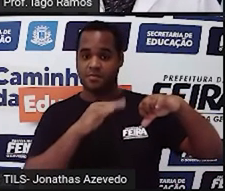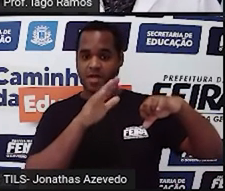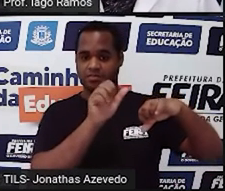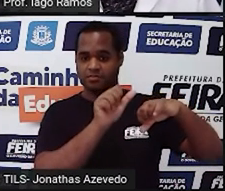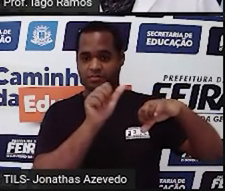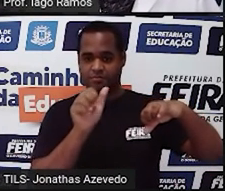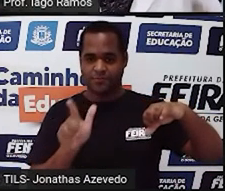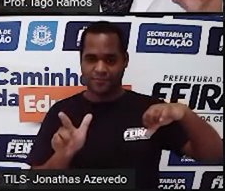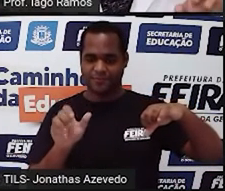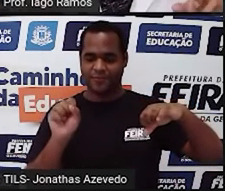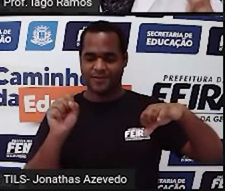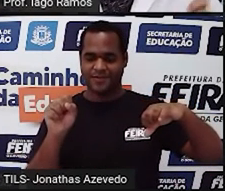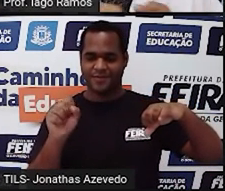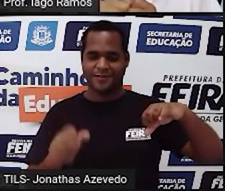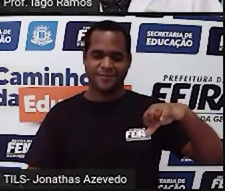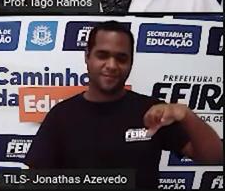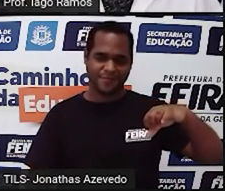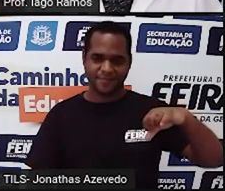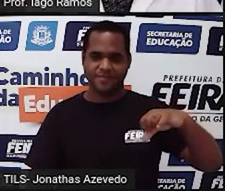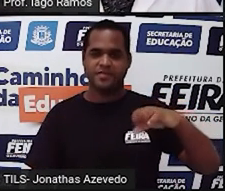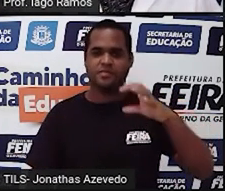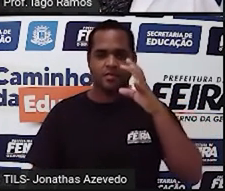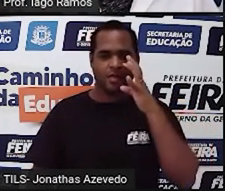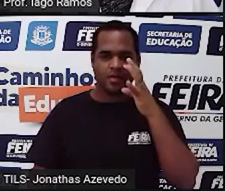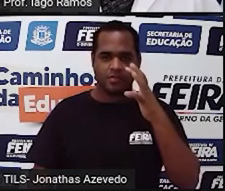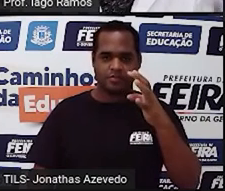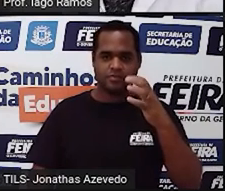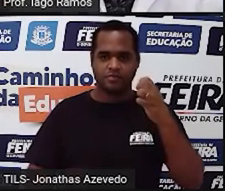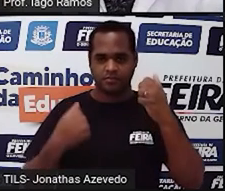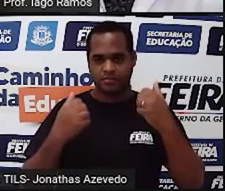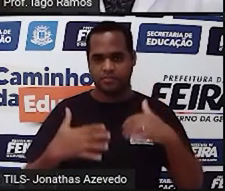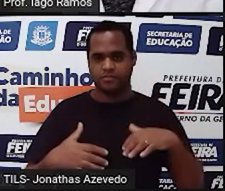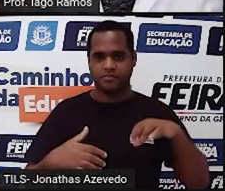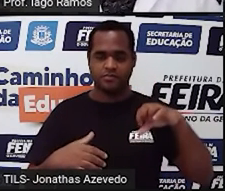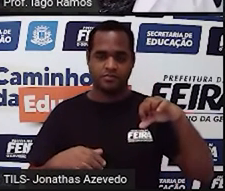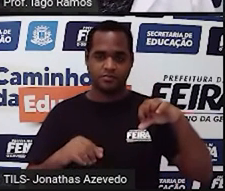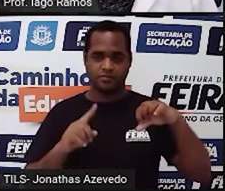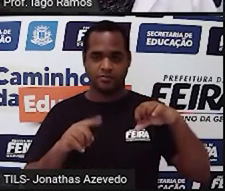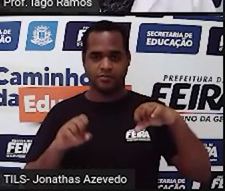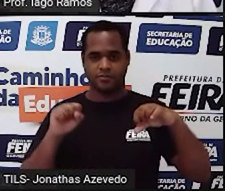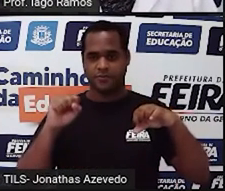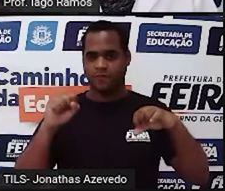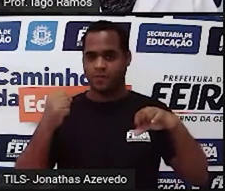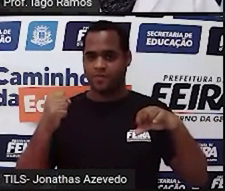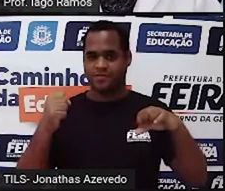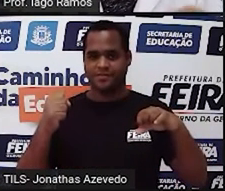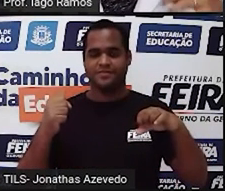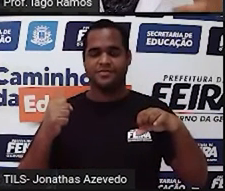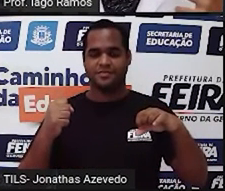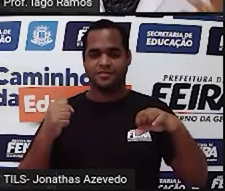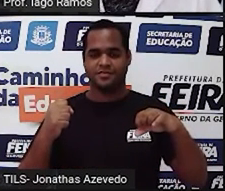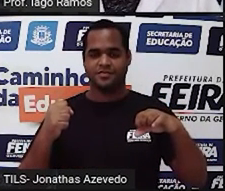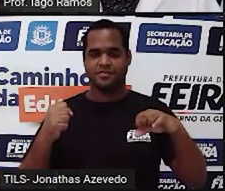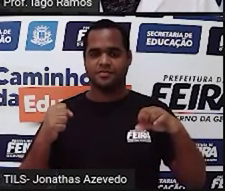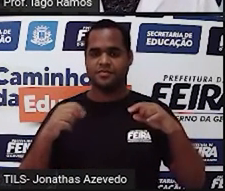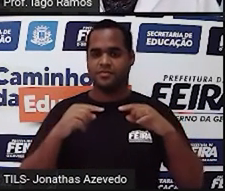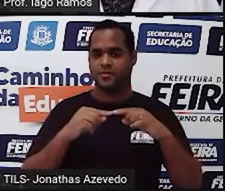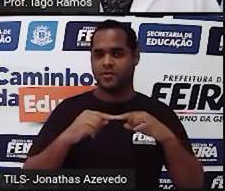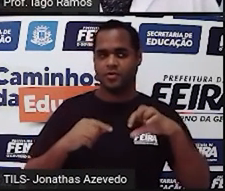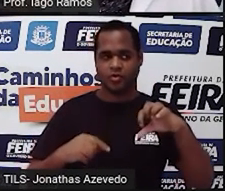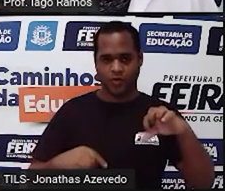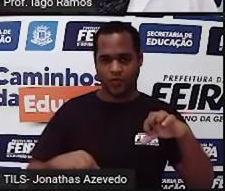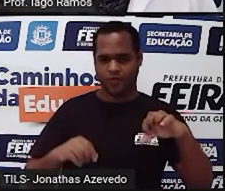maior do que o 8 mas atenção veja que ali na tela e 198 tá entre aspas porque na verdade não é